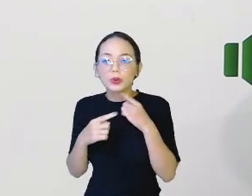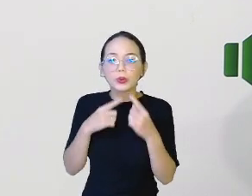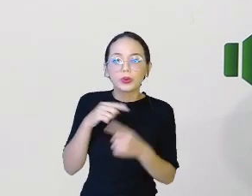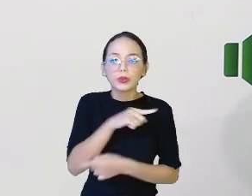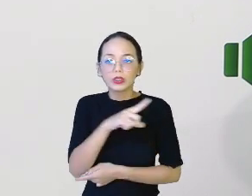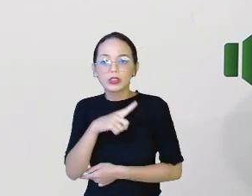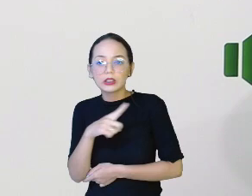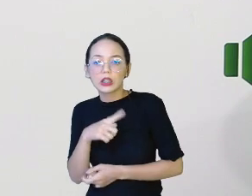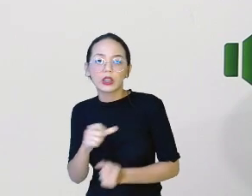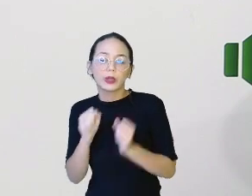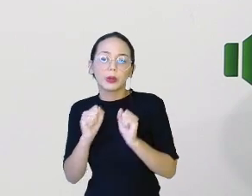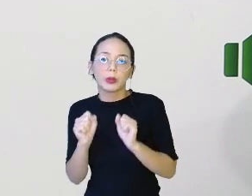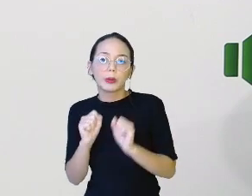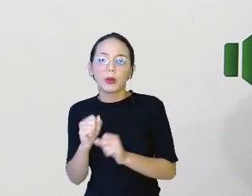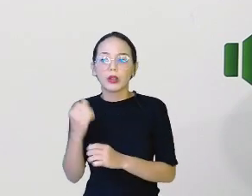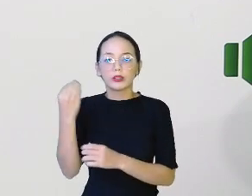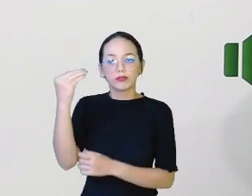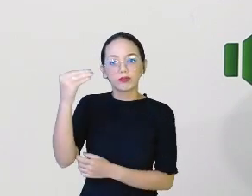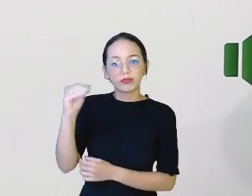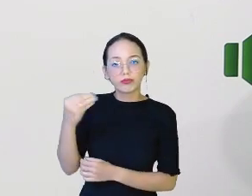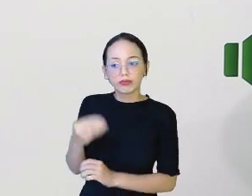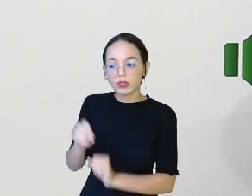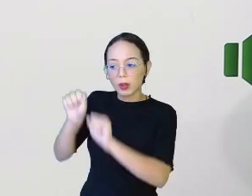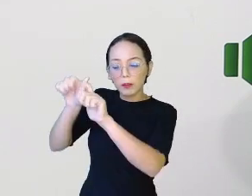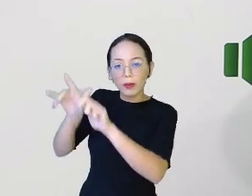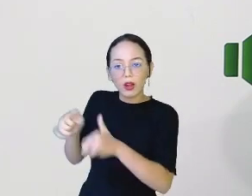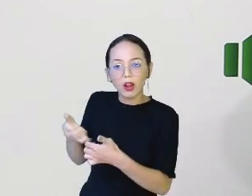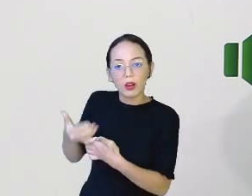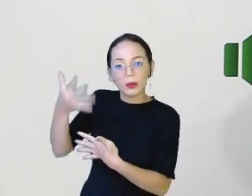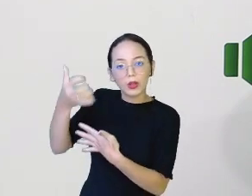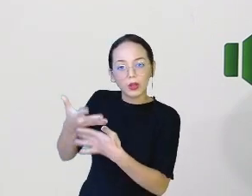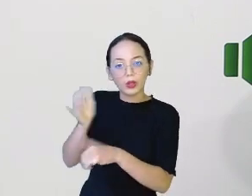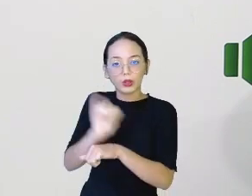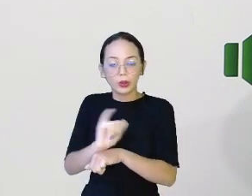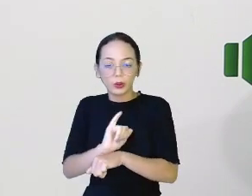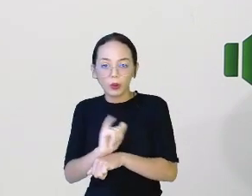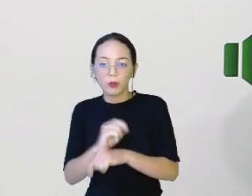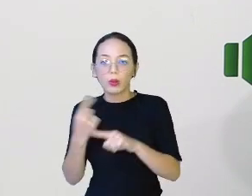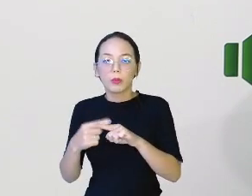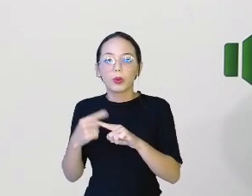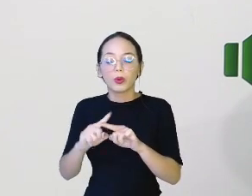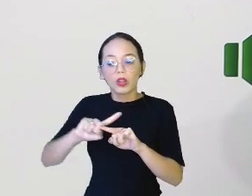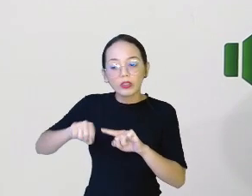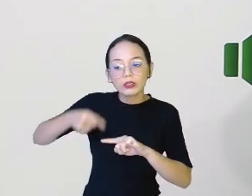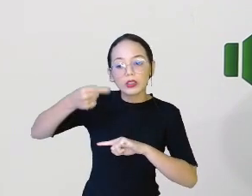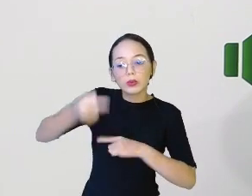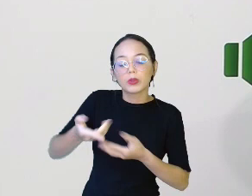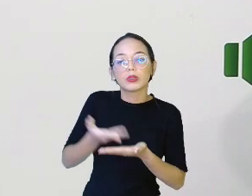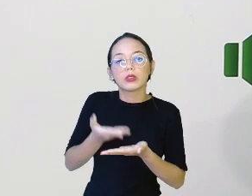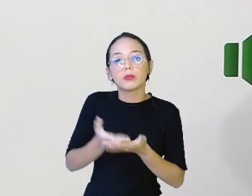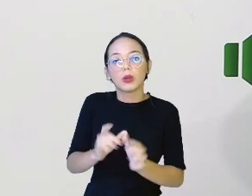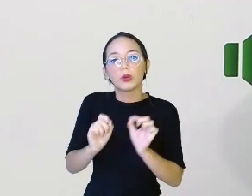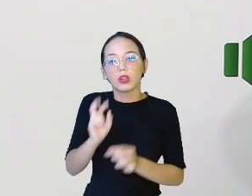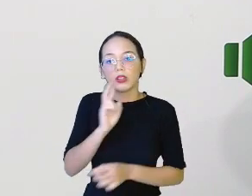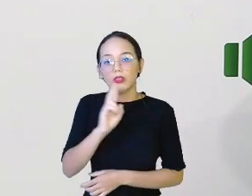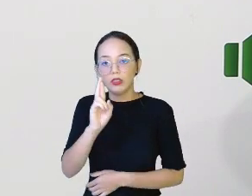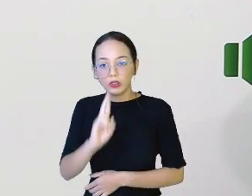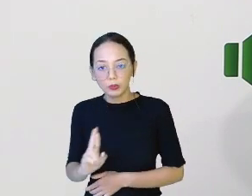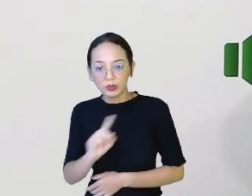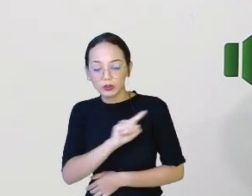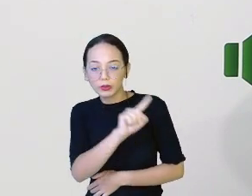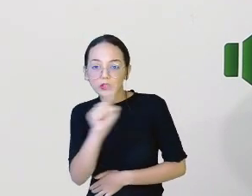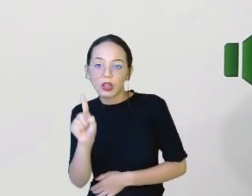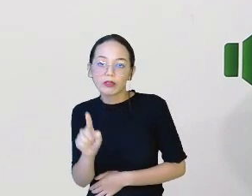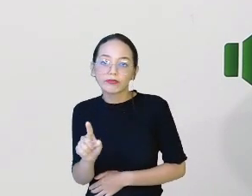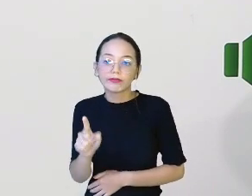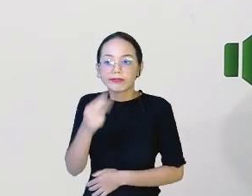tenha, você pode colocar lá no chat do YouTube, que assim que a gente vê, nós iremos aqui na próxima aula te responder. E se mesmo